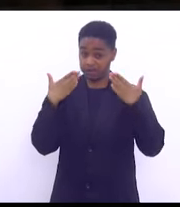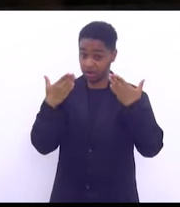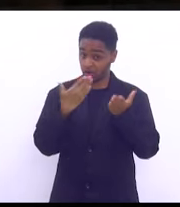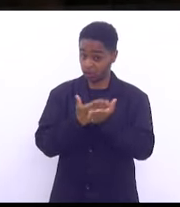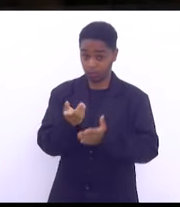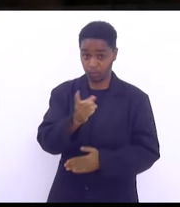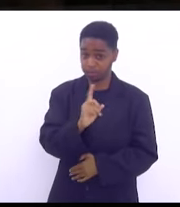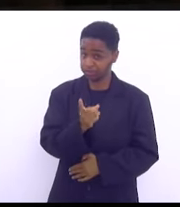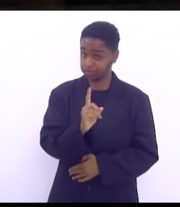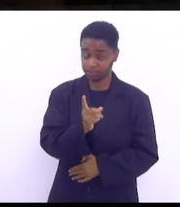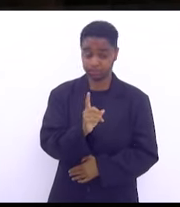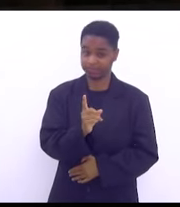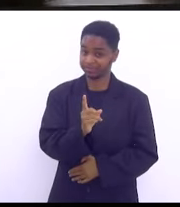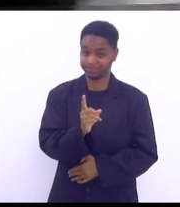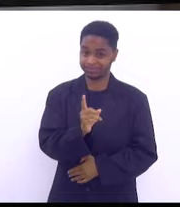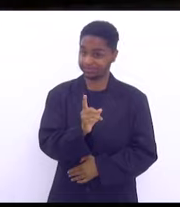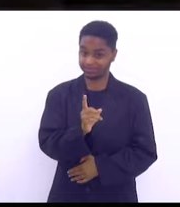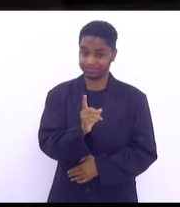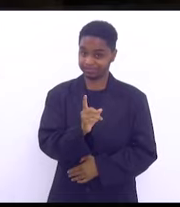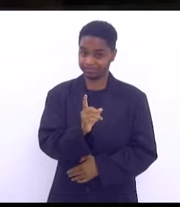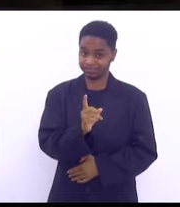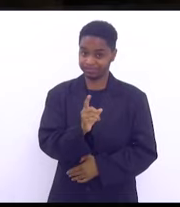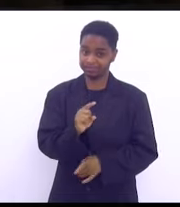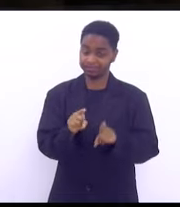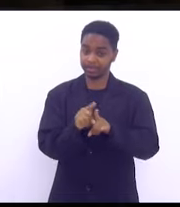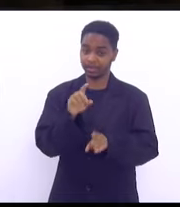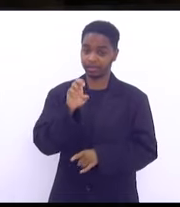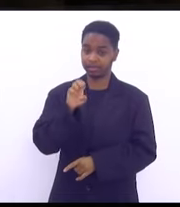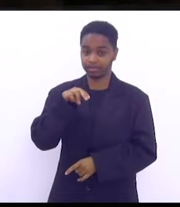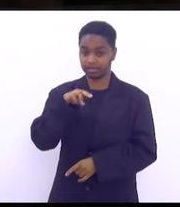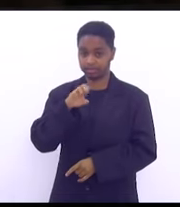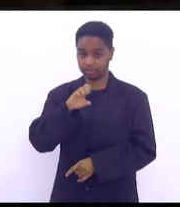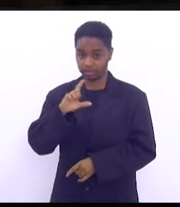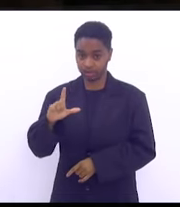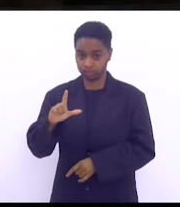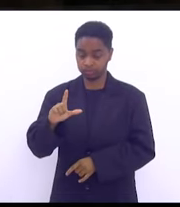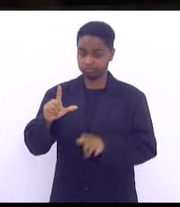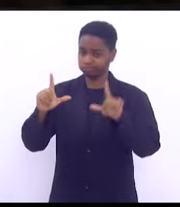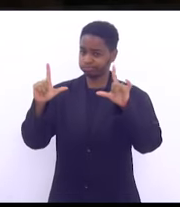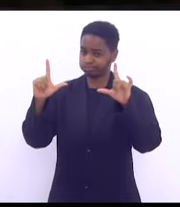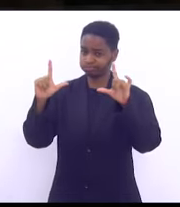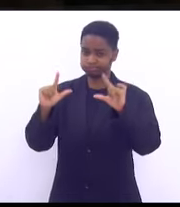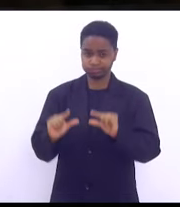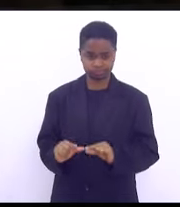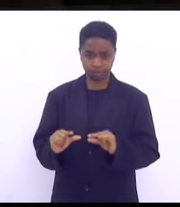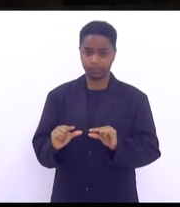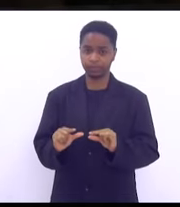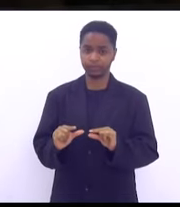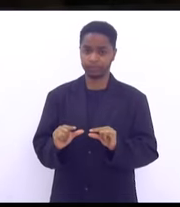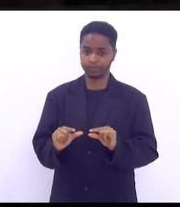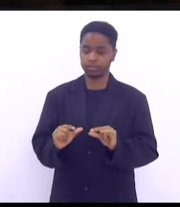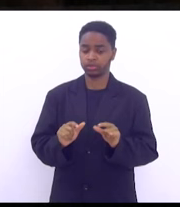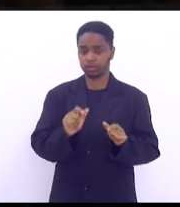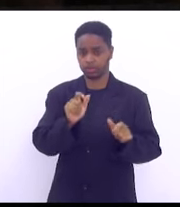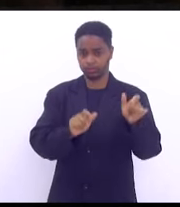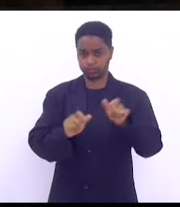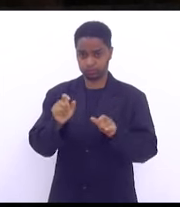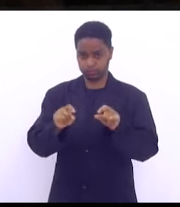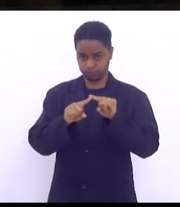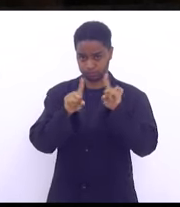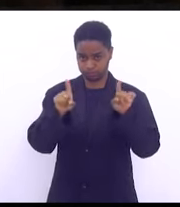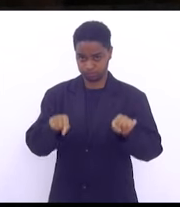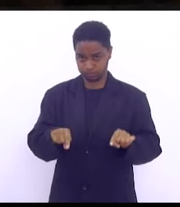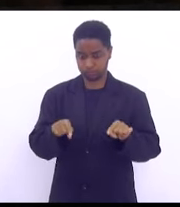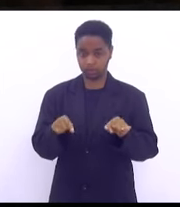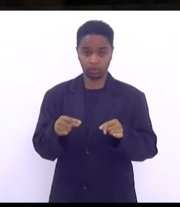chegou, a Enel reduziu e muito sua força de trabalho.